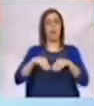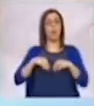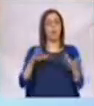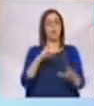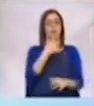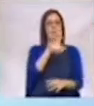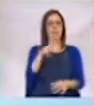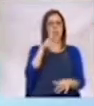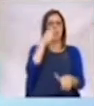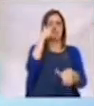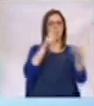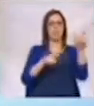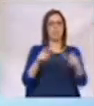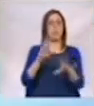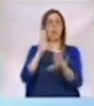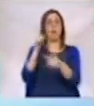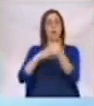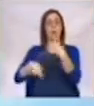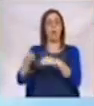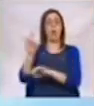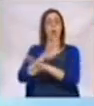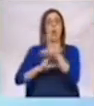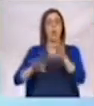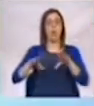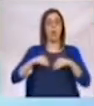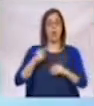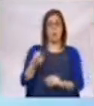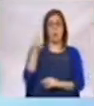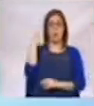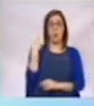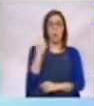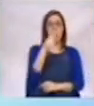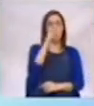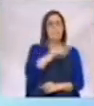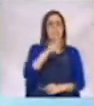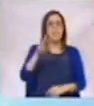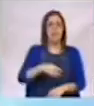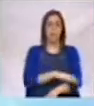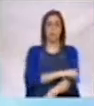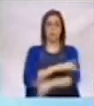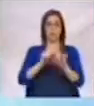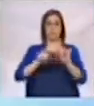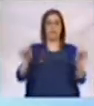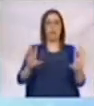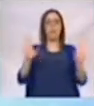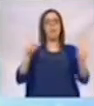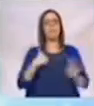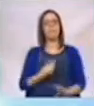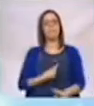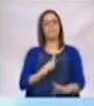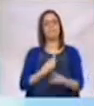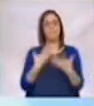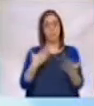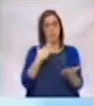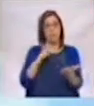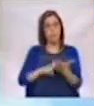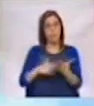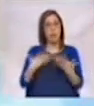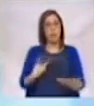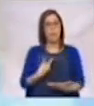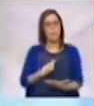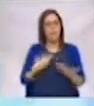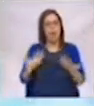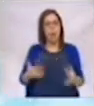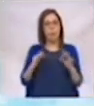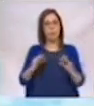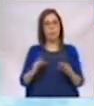previsão de acolhimento de cerca de 100 mil pessoas, enquanto a Europa acolheu só no ano passado 1 milhão de pessoas. Mas o que me preocupa